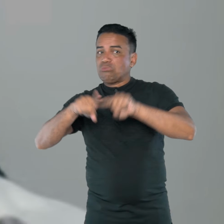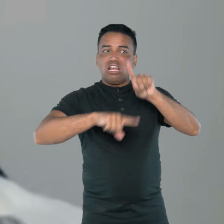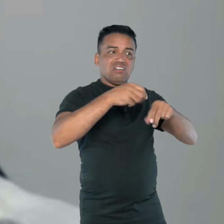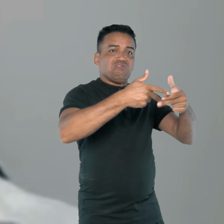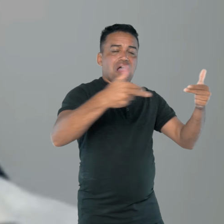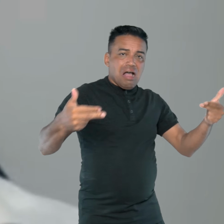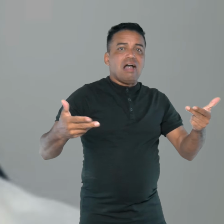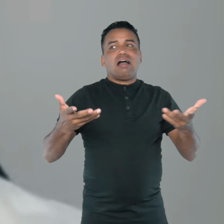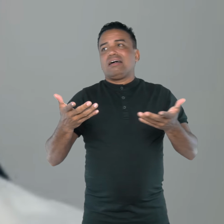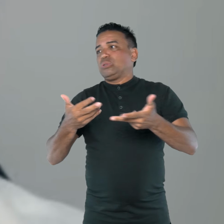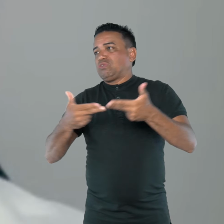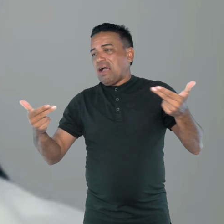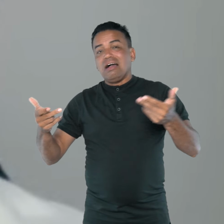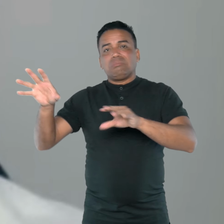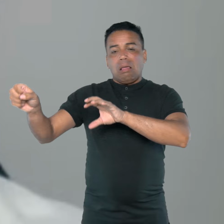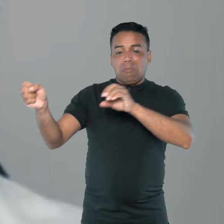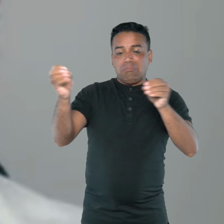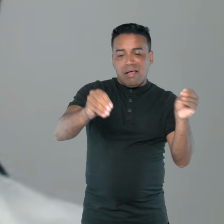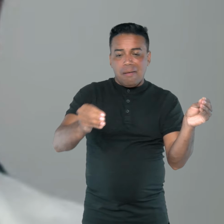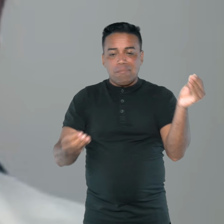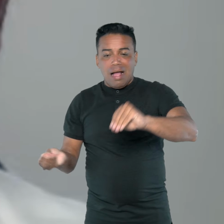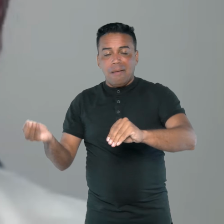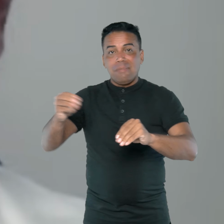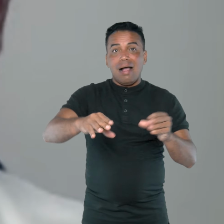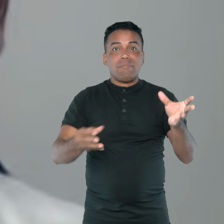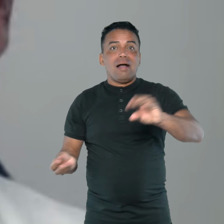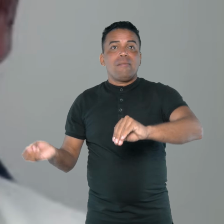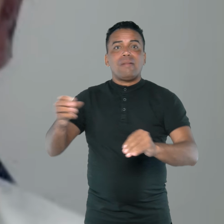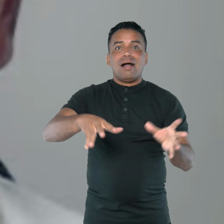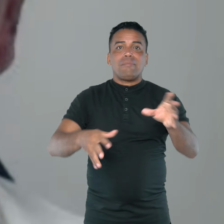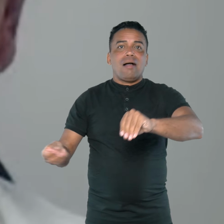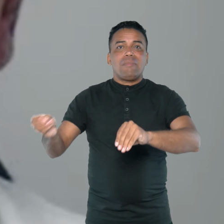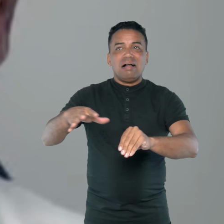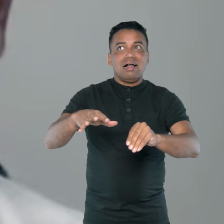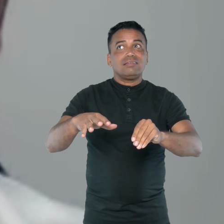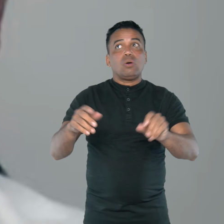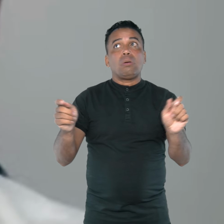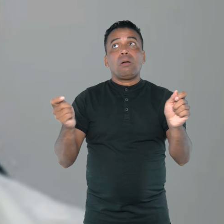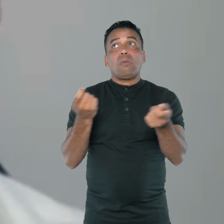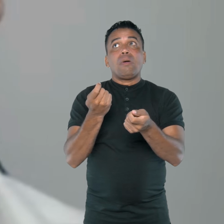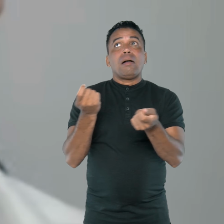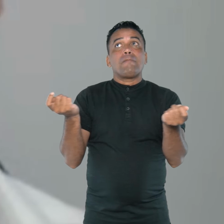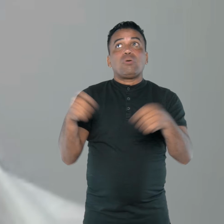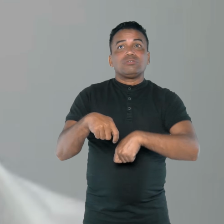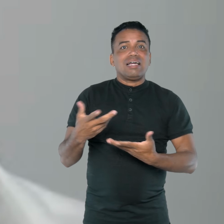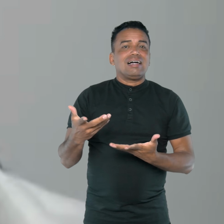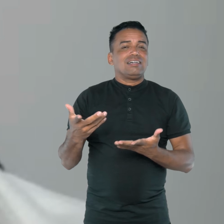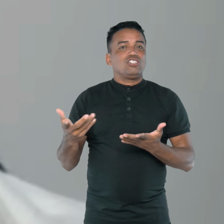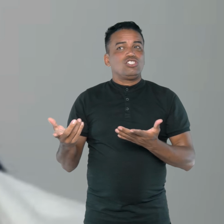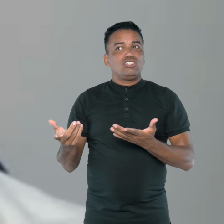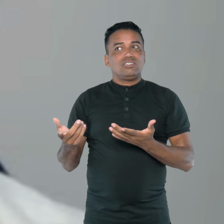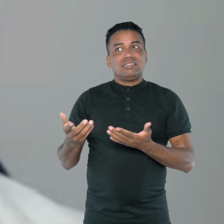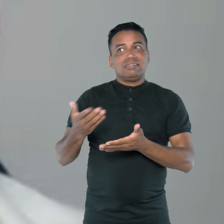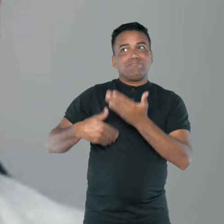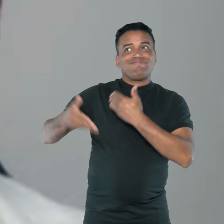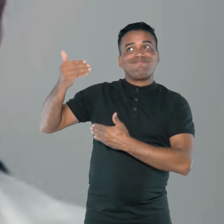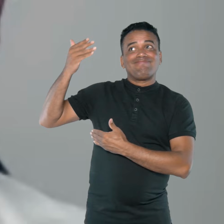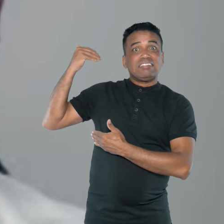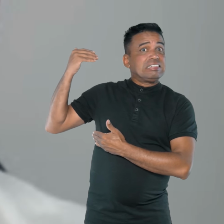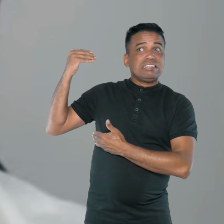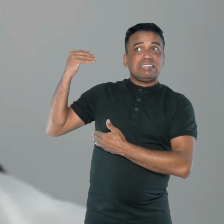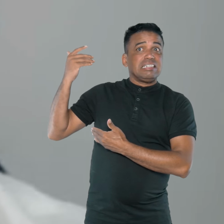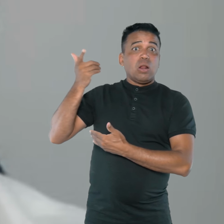na verdade, enchendo uma possibilidade avessa, né? De reconstituição daquilo que ela não dá mais